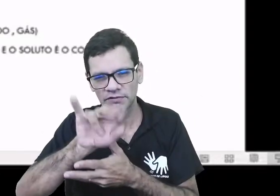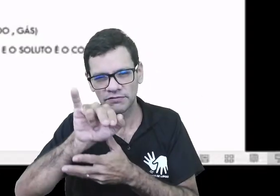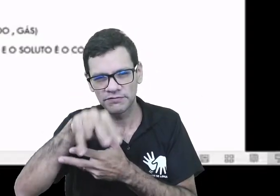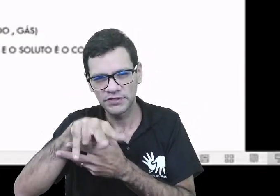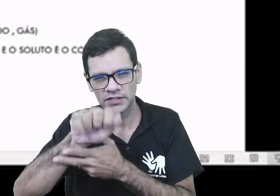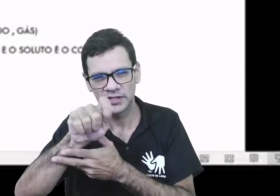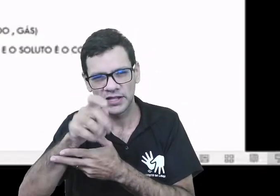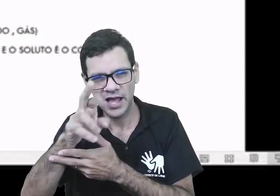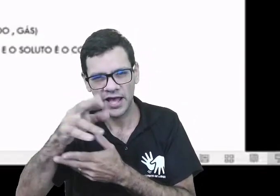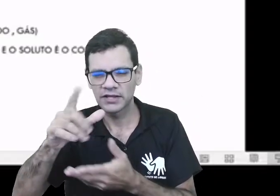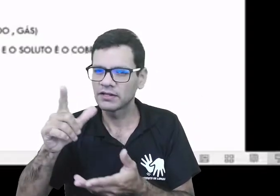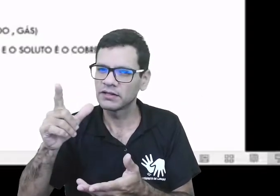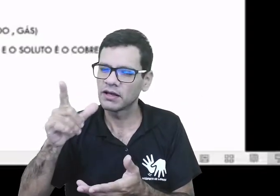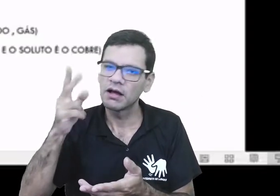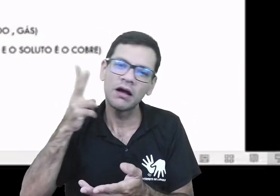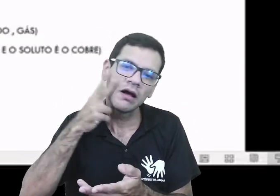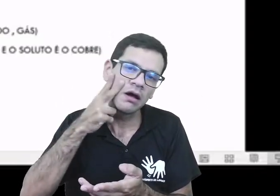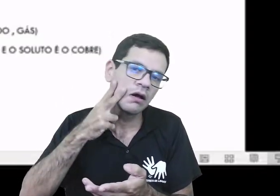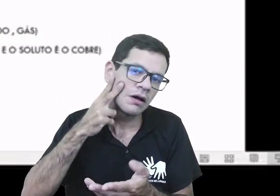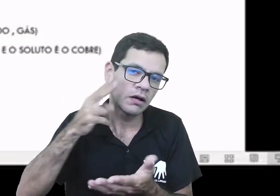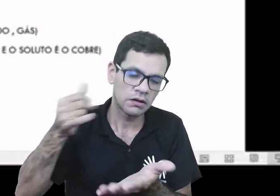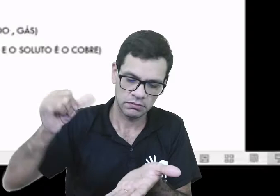gente pode ter também solução